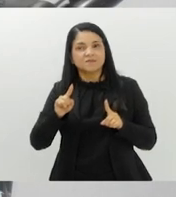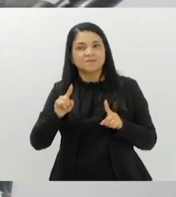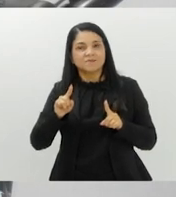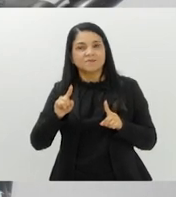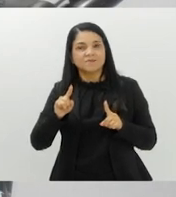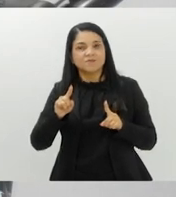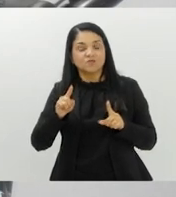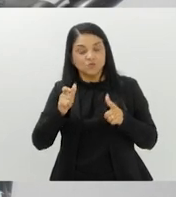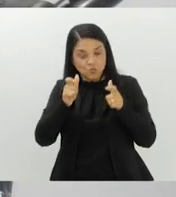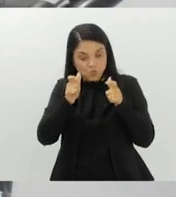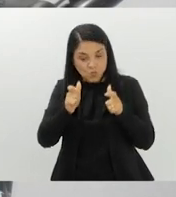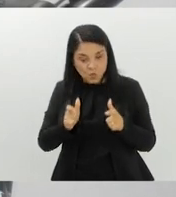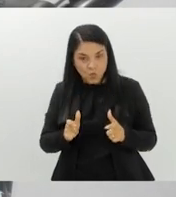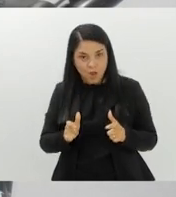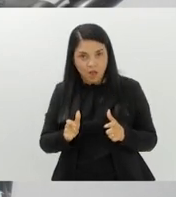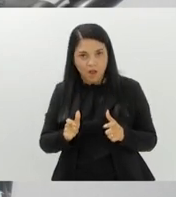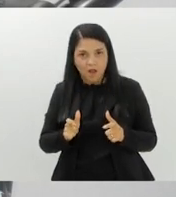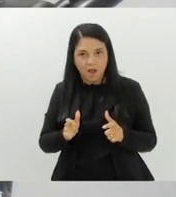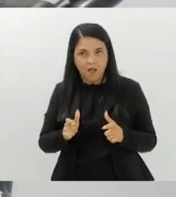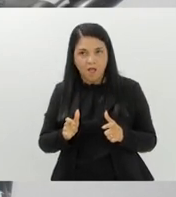um espaço, por exemplo,